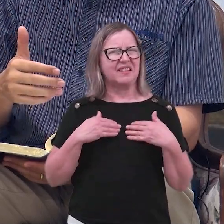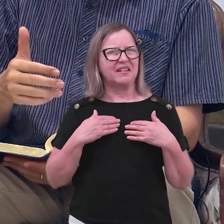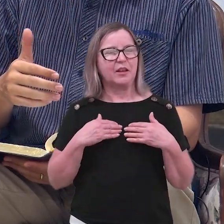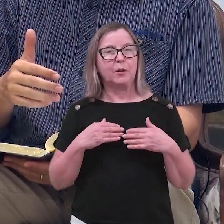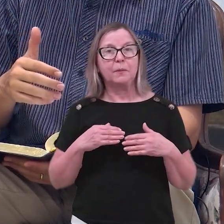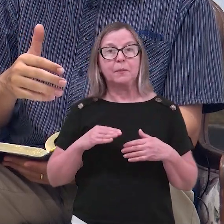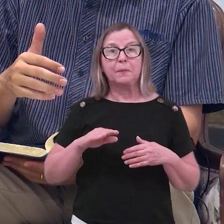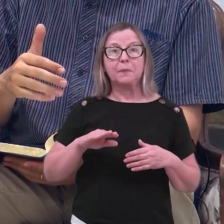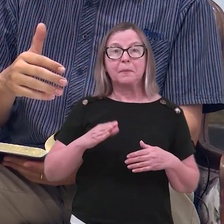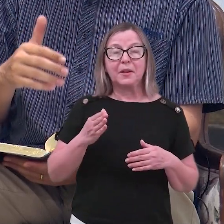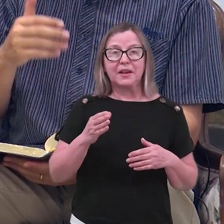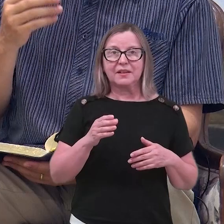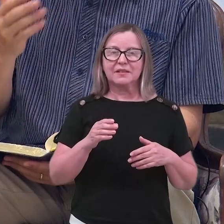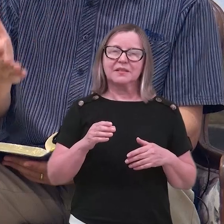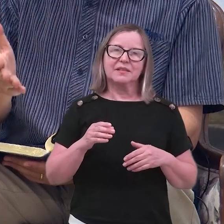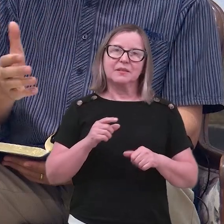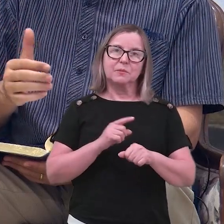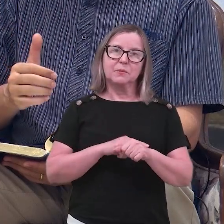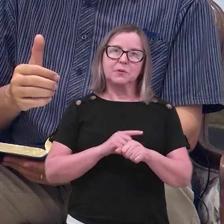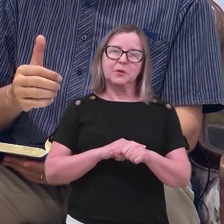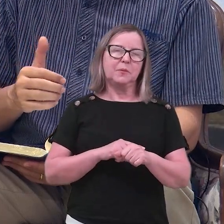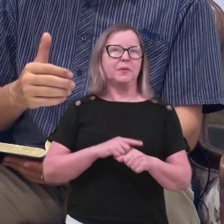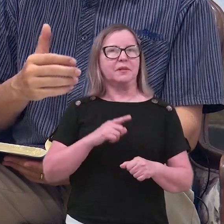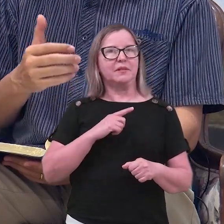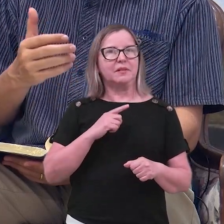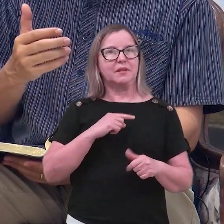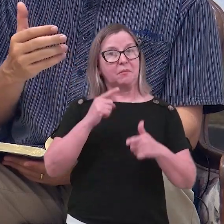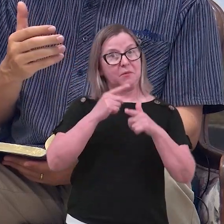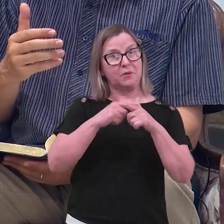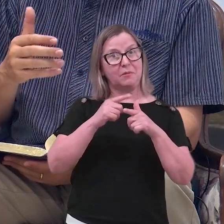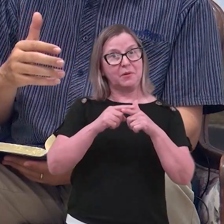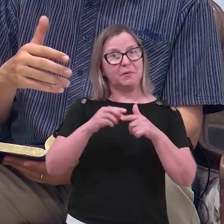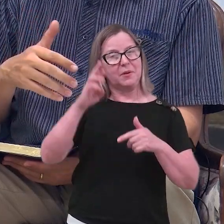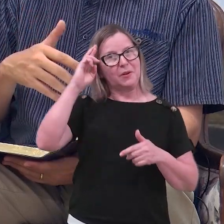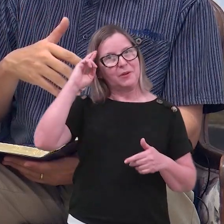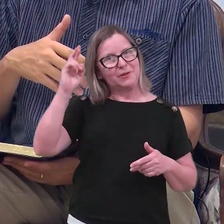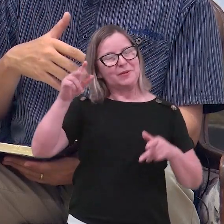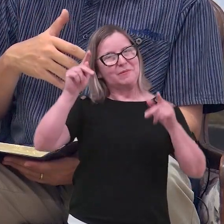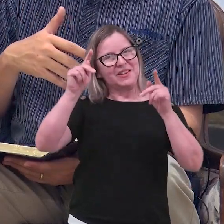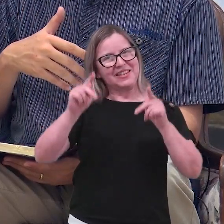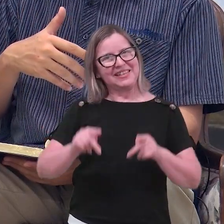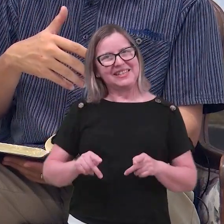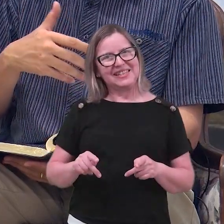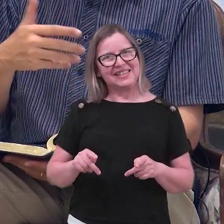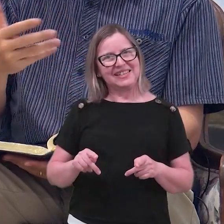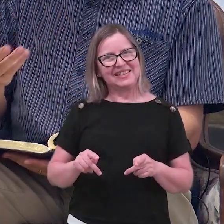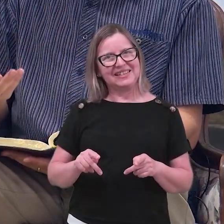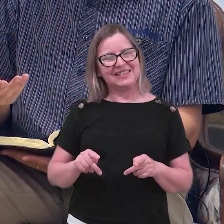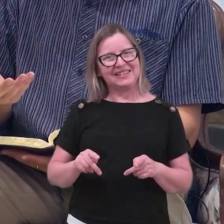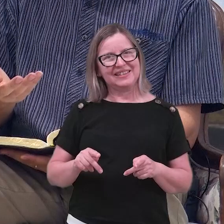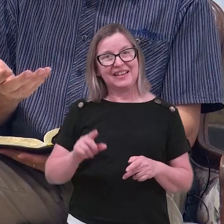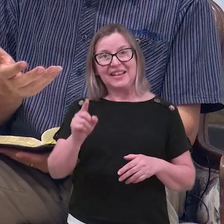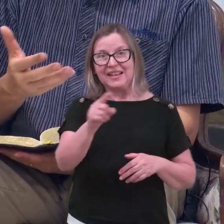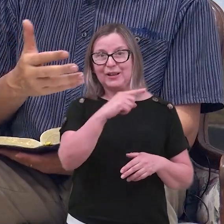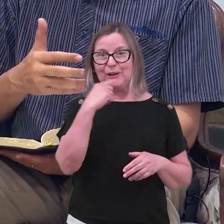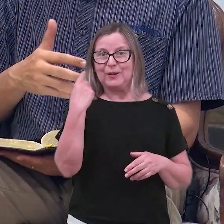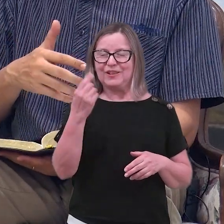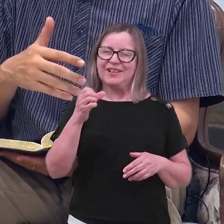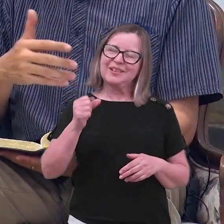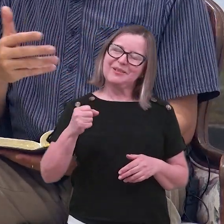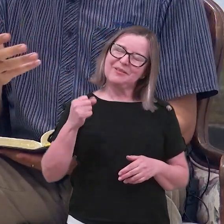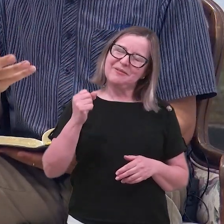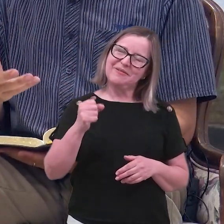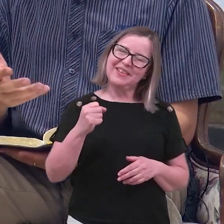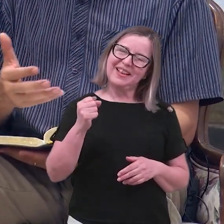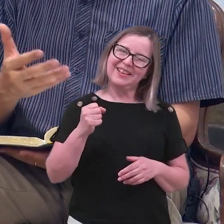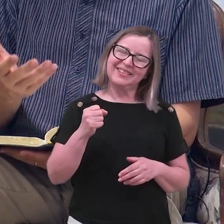por tribulação, o Senhor é presente, Ele é o pastor, o nosso pastor que